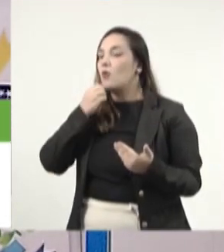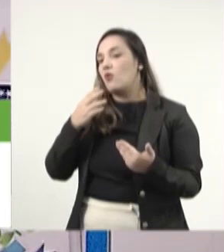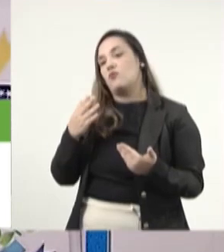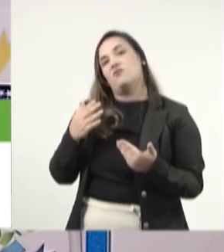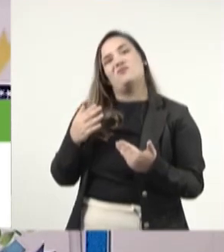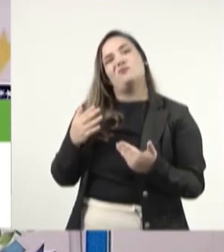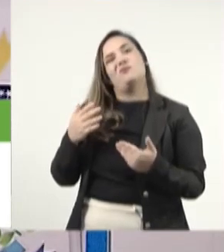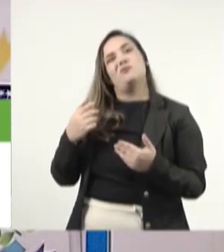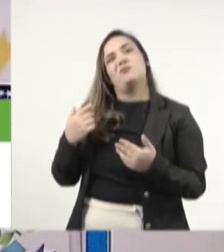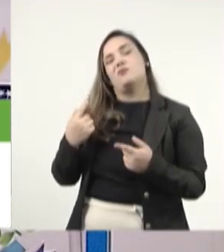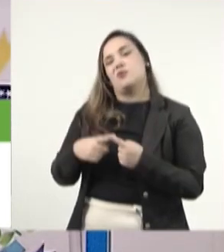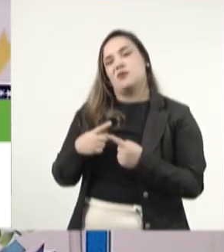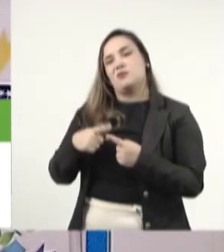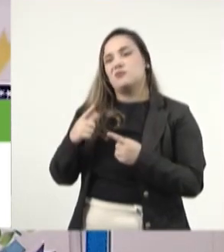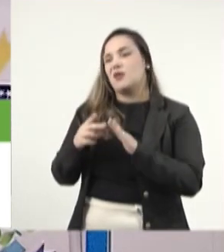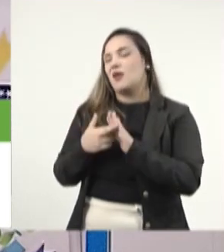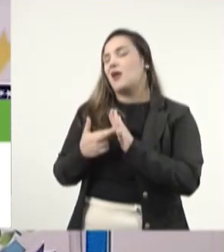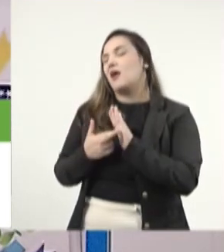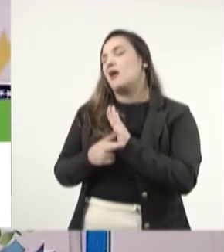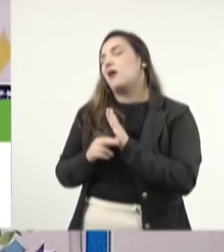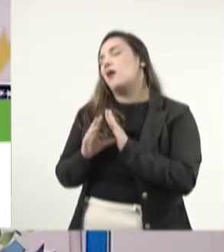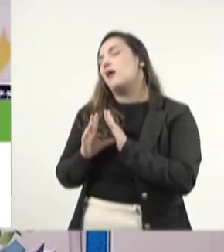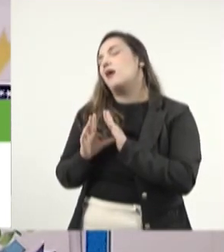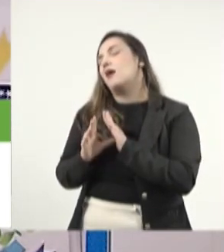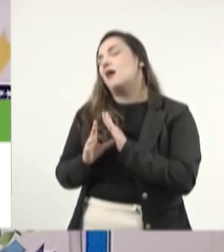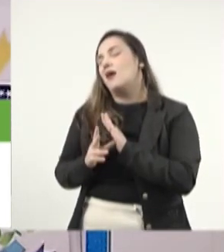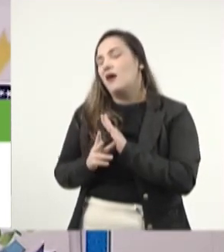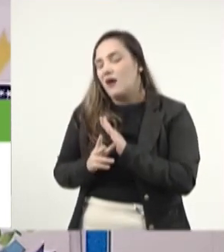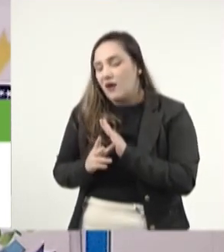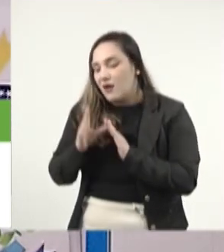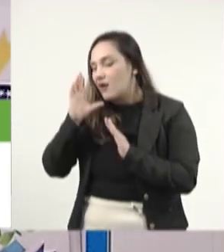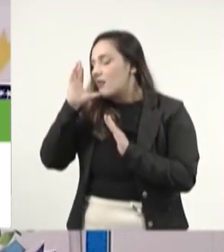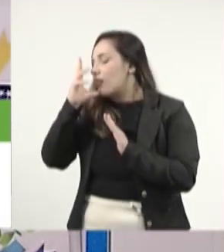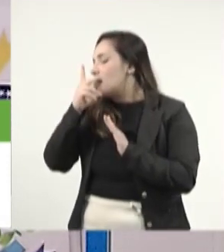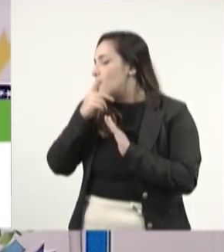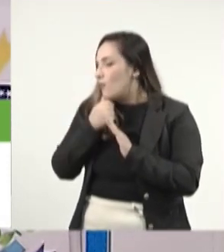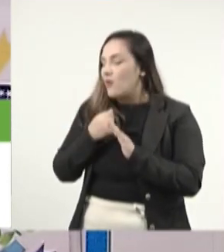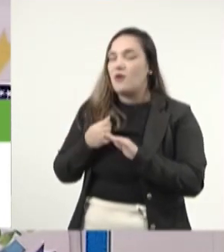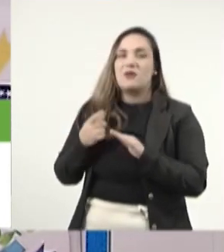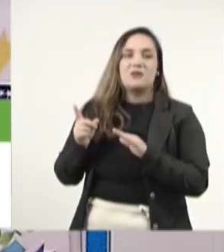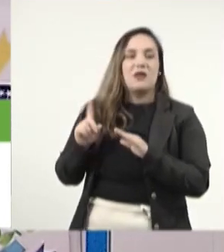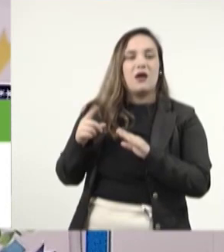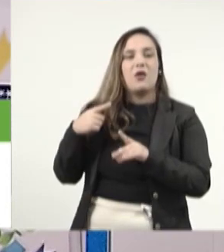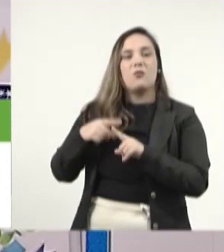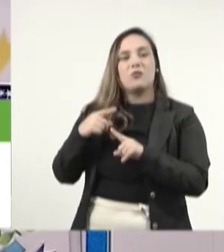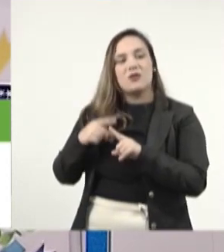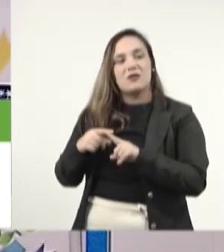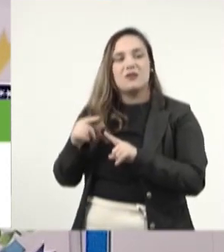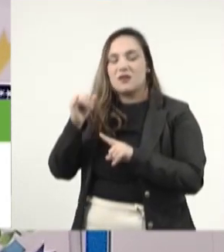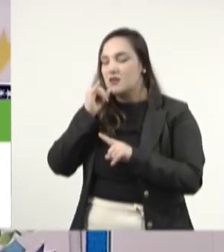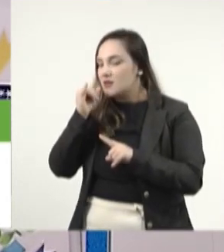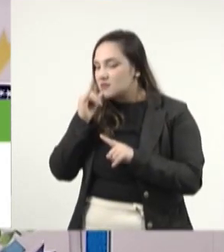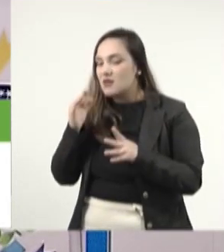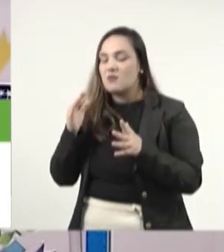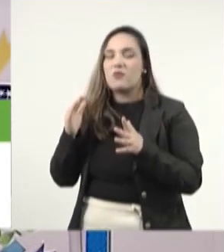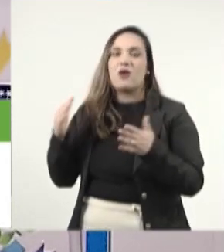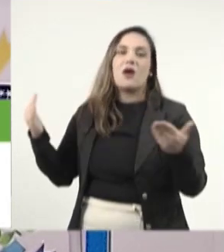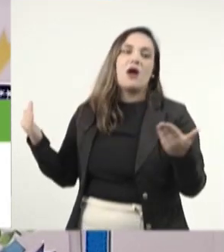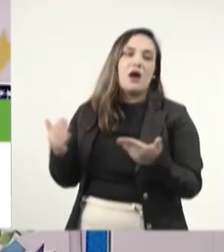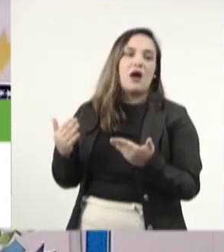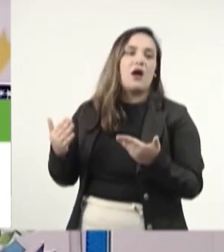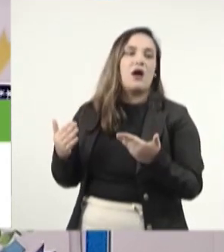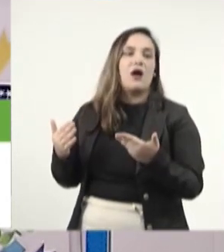menos burocracia para poder lidar com tudo isso e na hora de comprar um veículo e requerer isso ao governo do